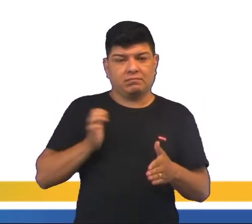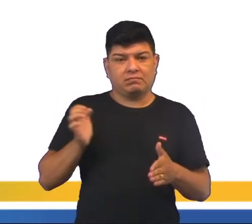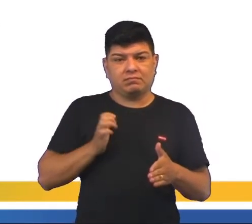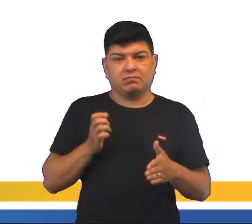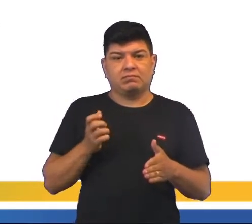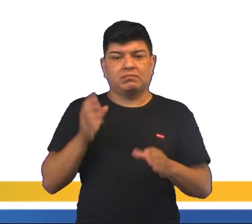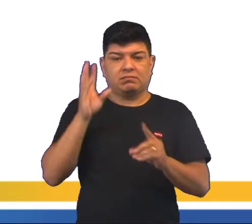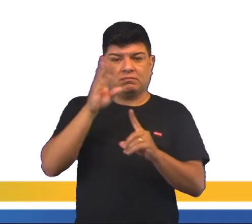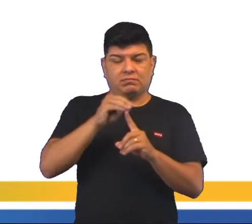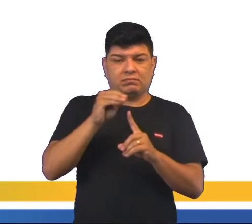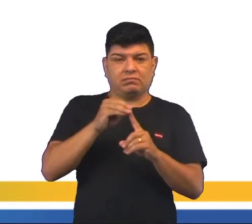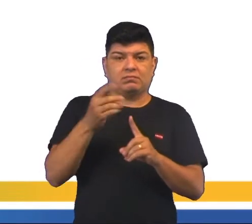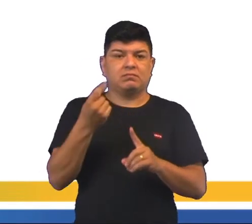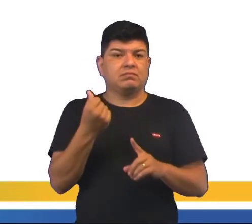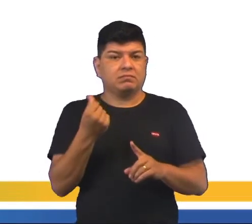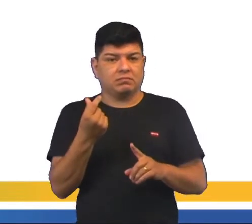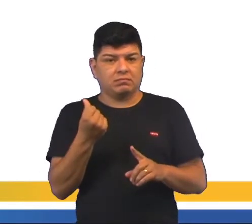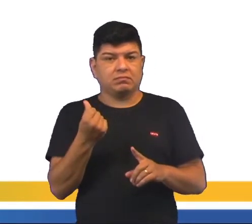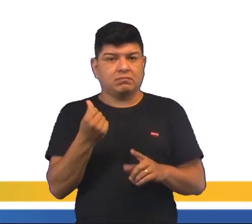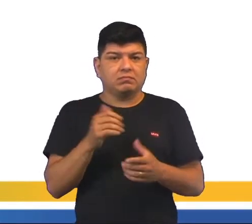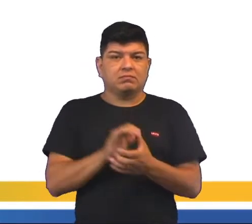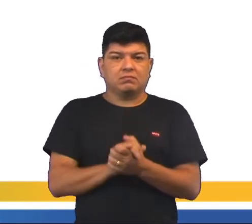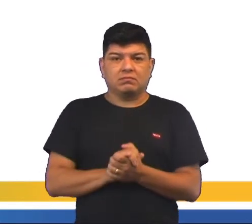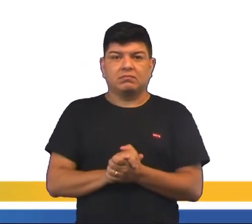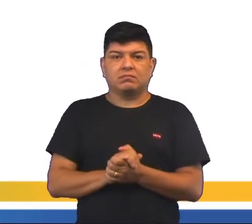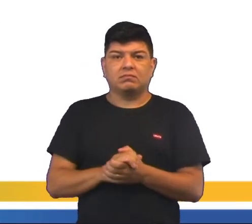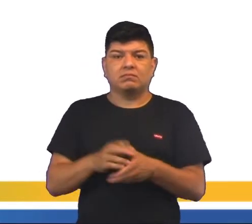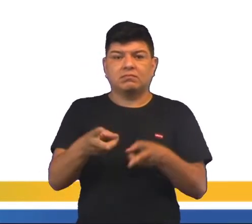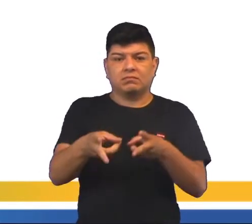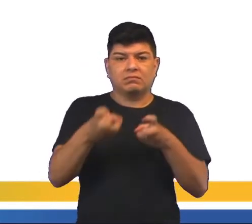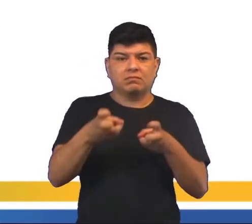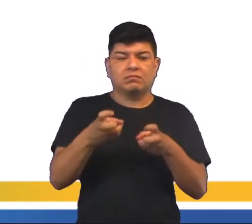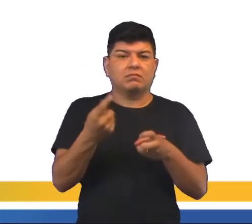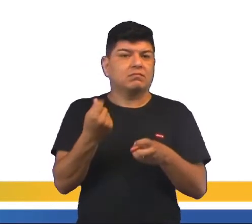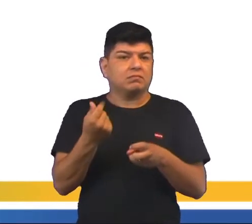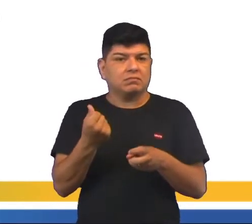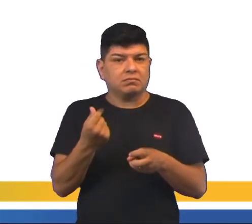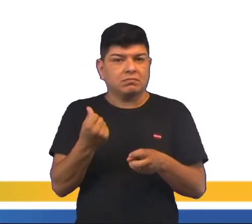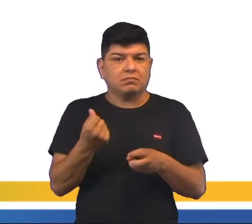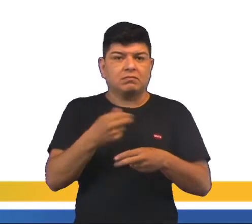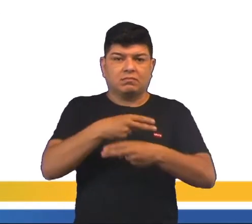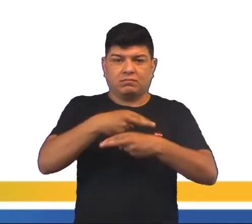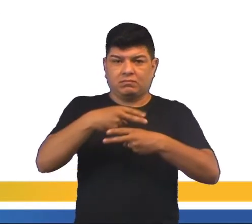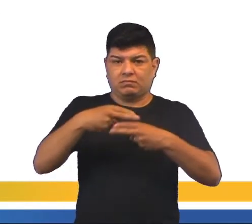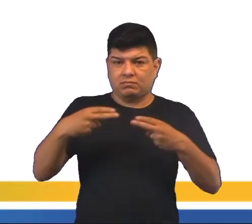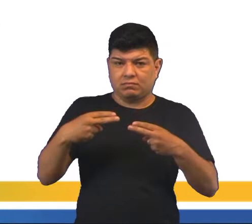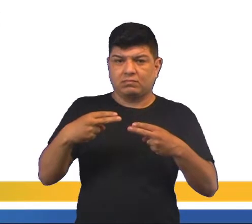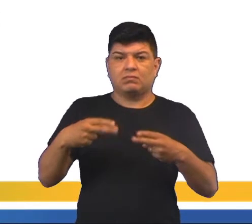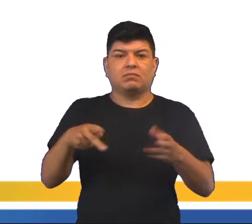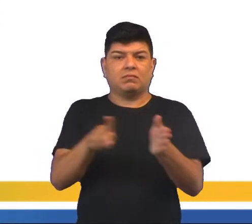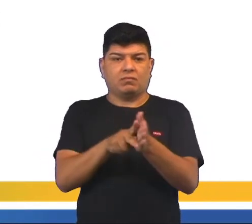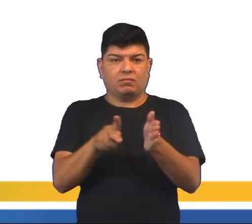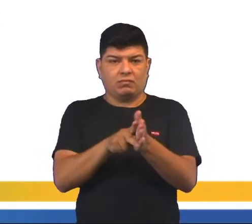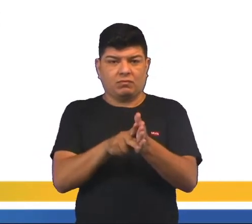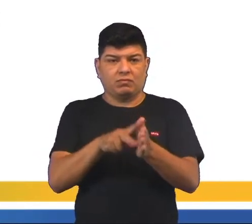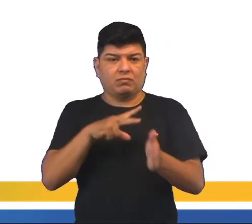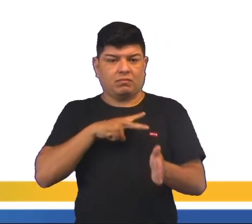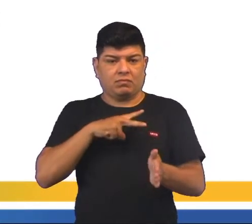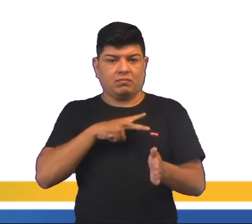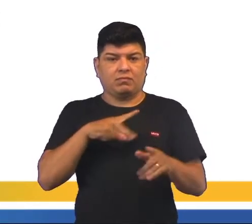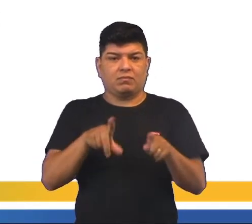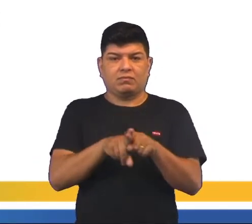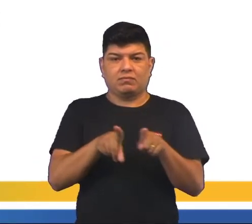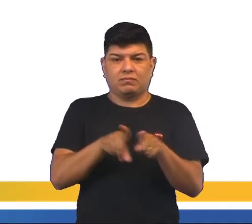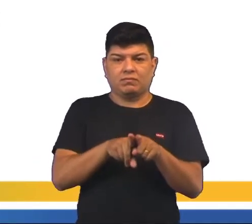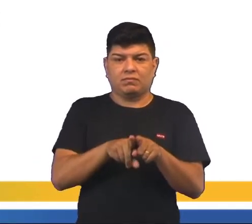objetivos financeiros, né, ele segue sua influência. As noções sobre acúmulo de lucro, né, meios de produção e propriedade privada e definições